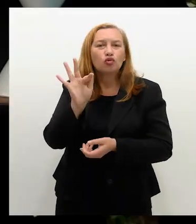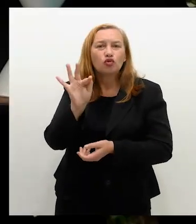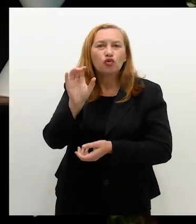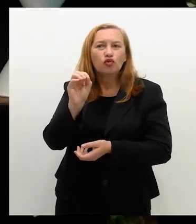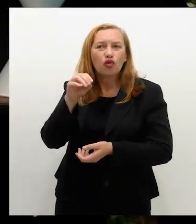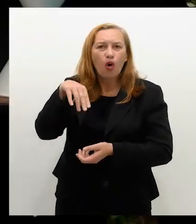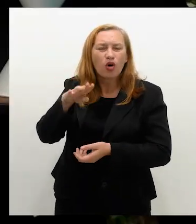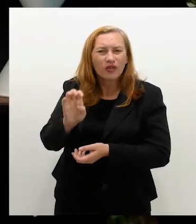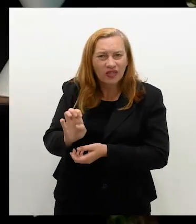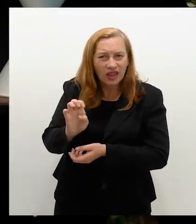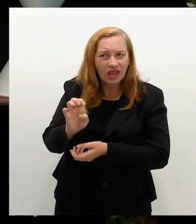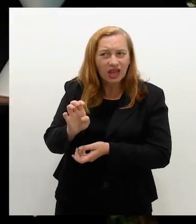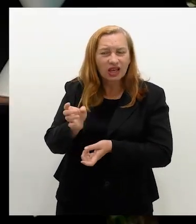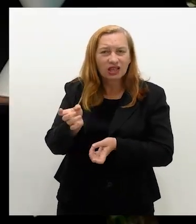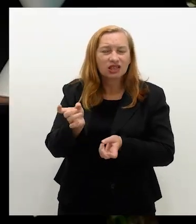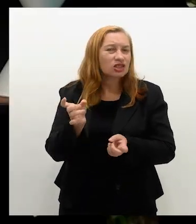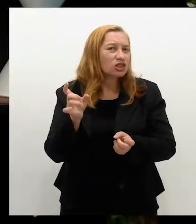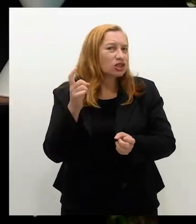dispositivos, esses